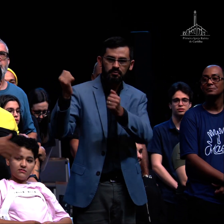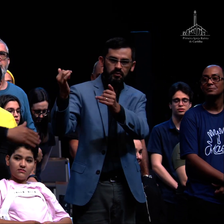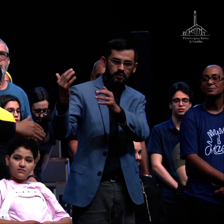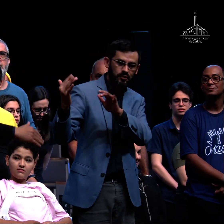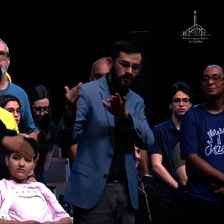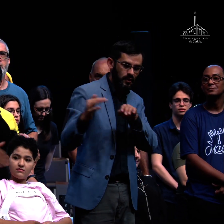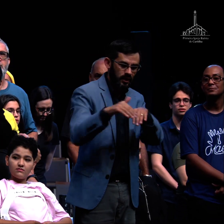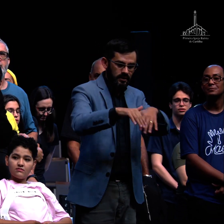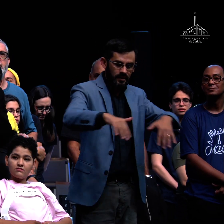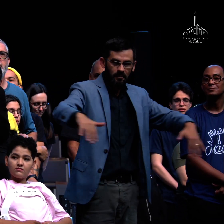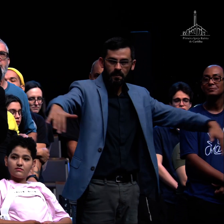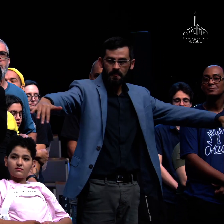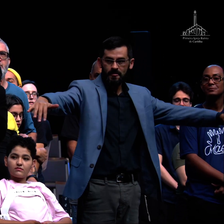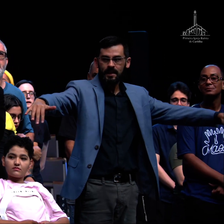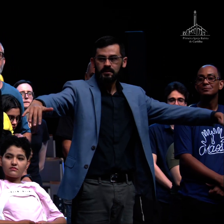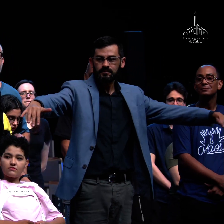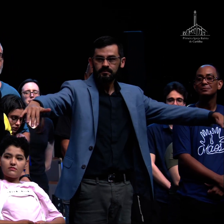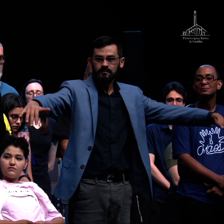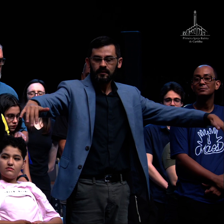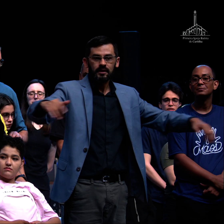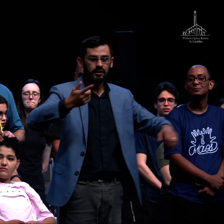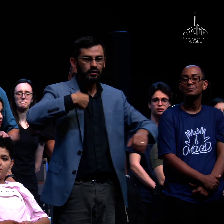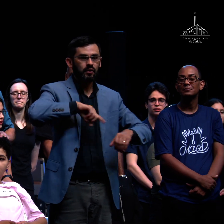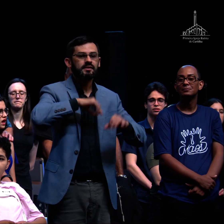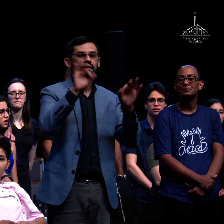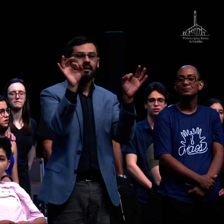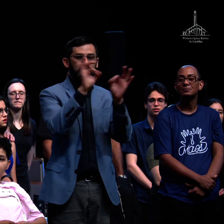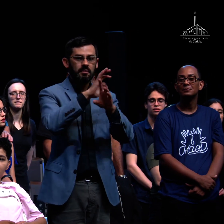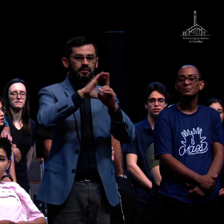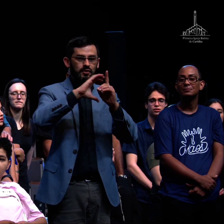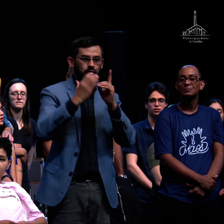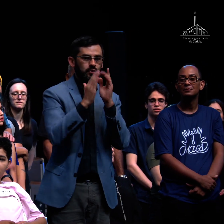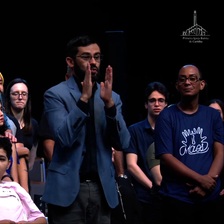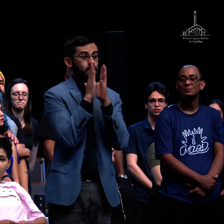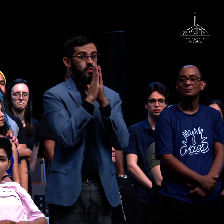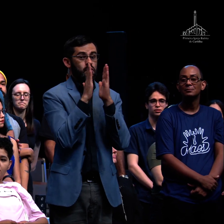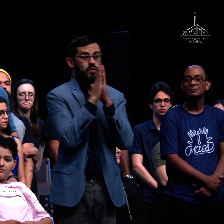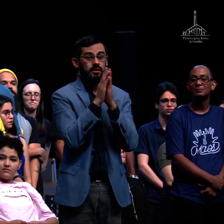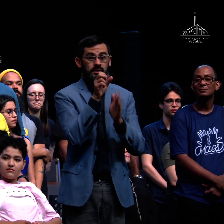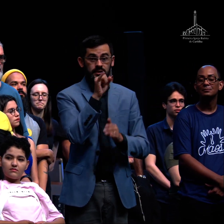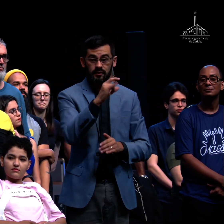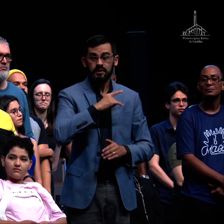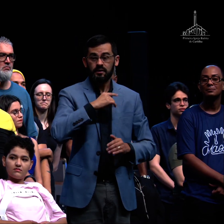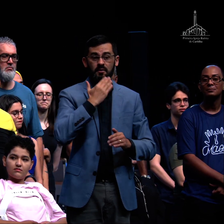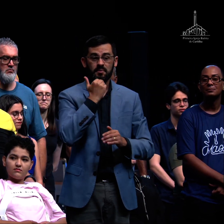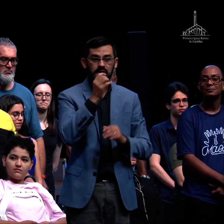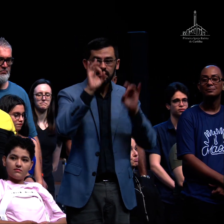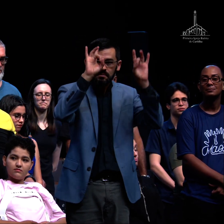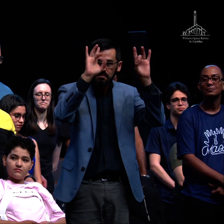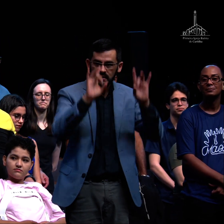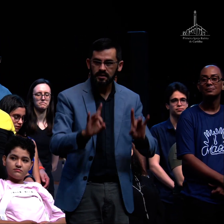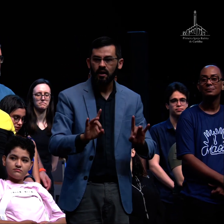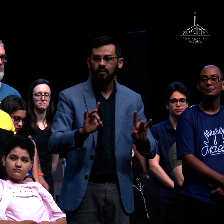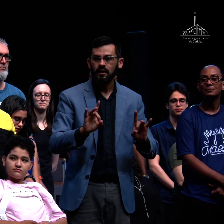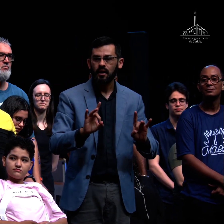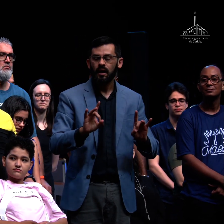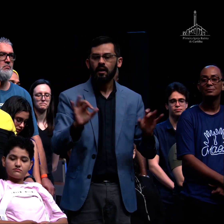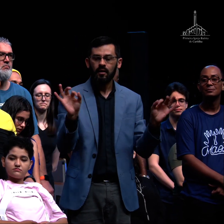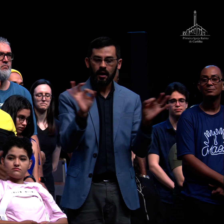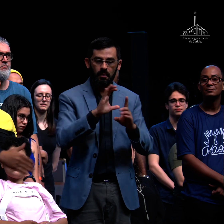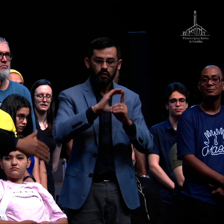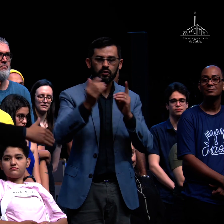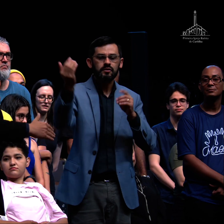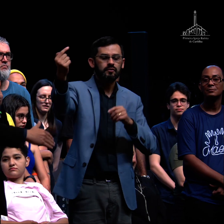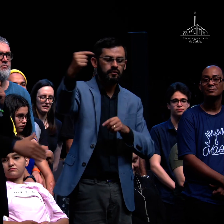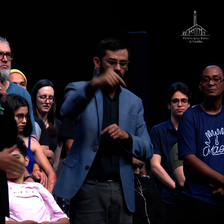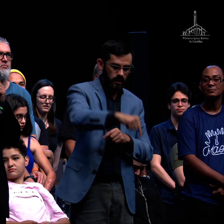eles se colocarem aqui à frente. E enquanto nós encerramos esse culto orando, se você tem um pedido especial, ao término do culto você